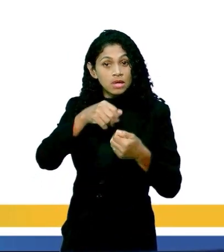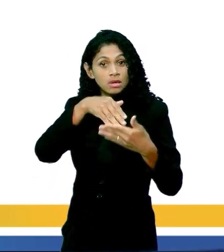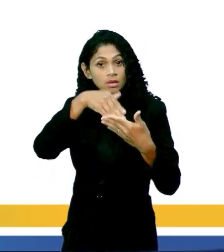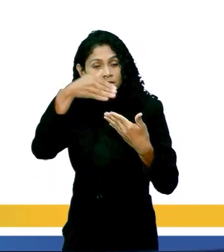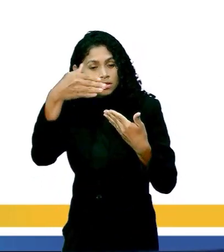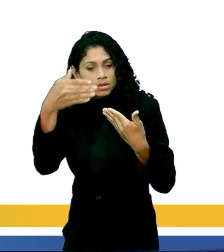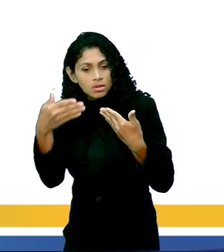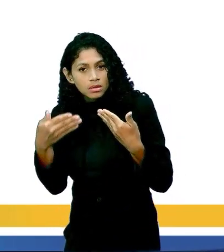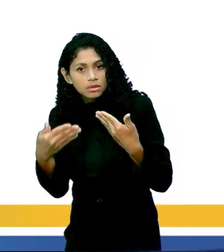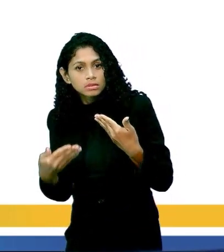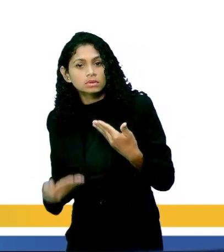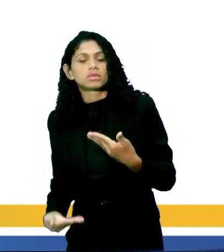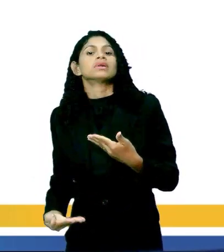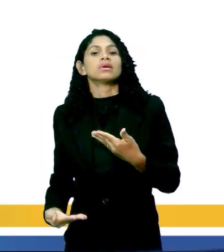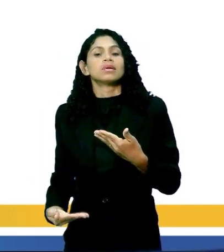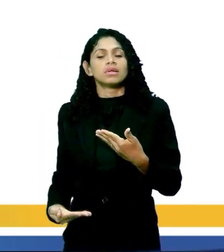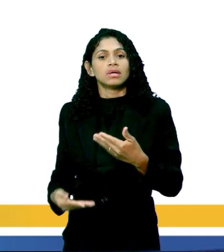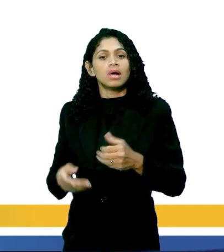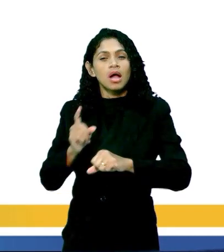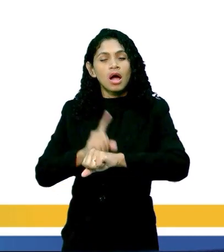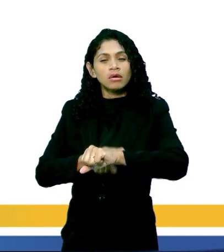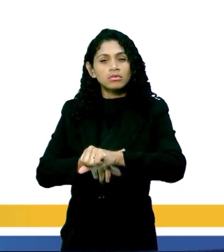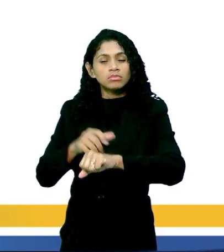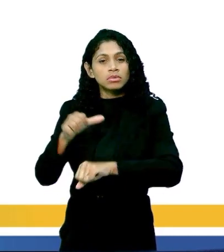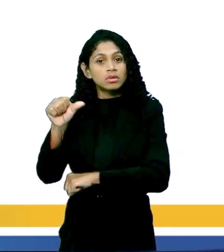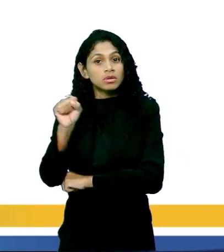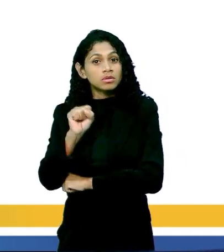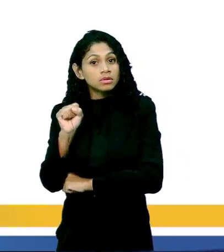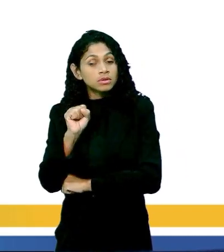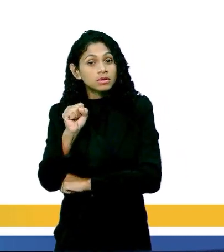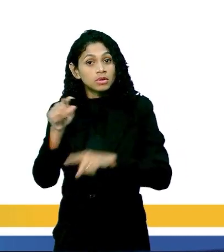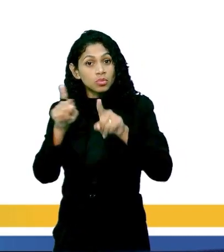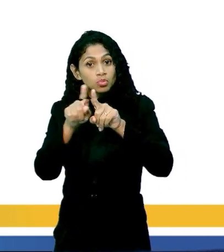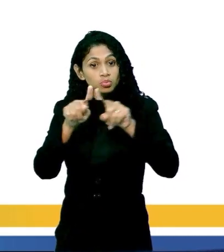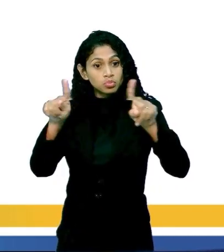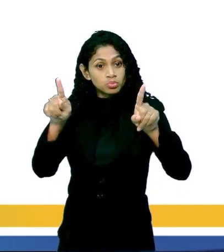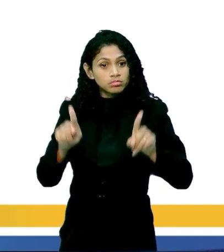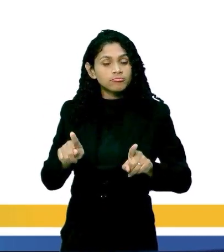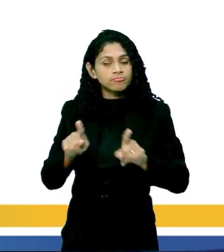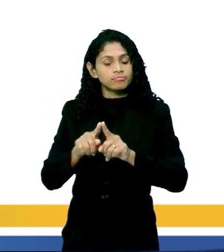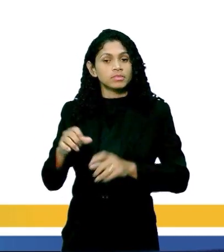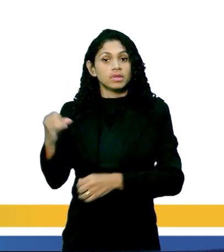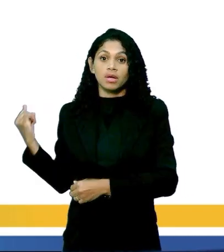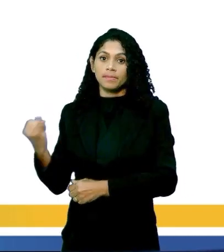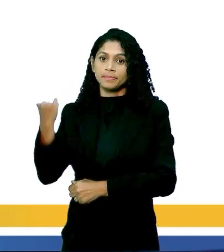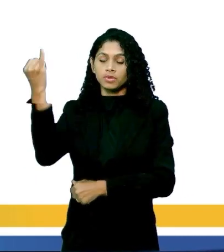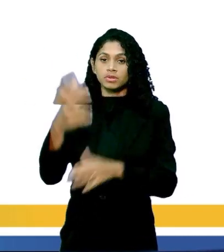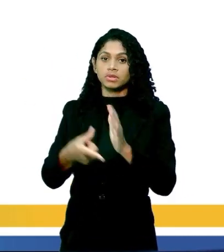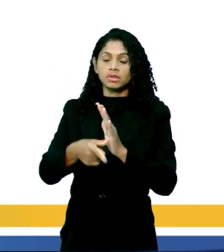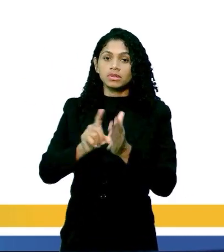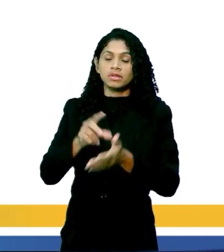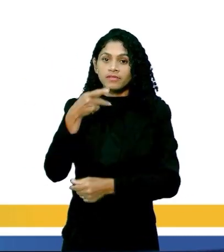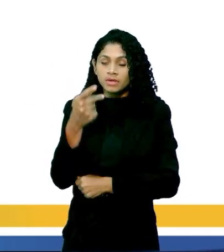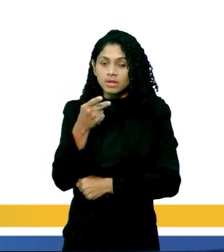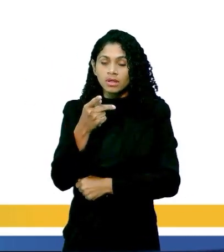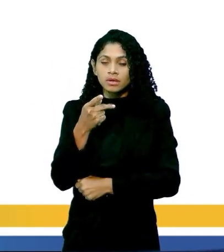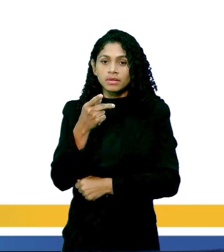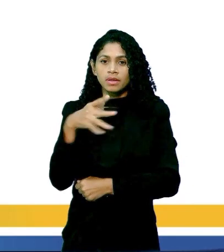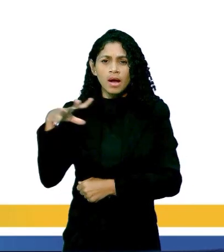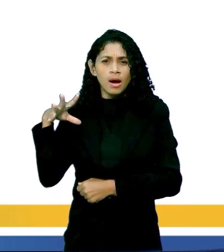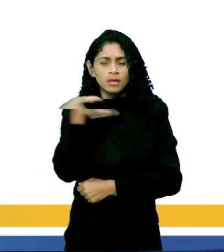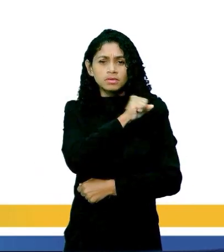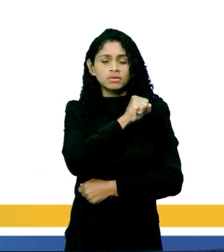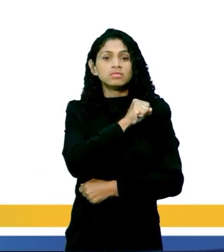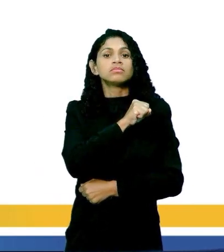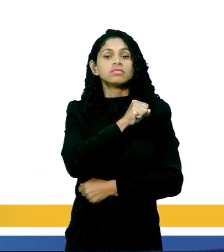de 9,8 metros por segundo ao quadrado. É importante salientar, antes de mais nada, que a aceleração com esse